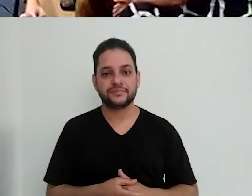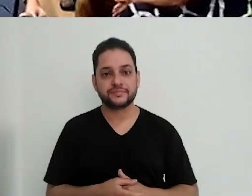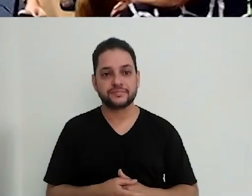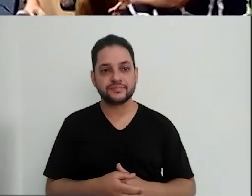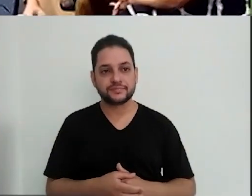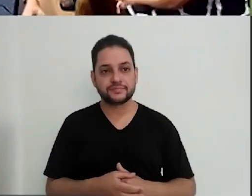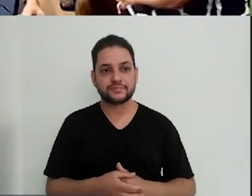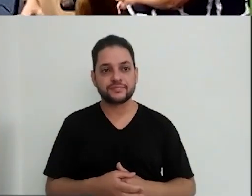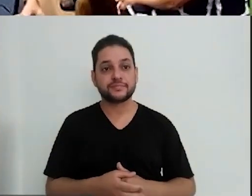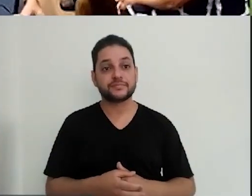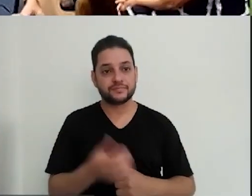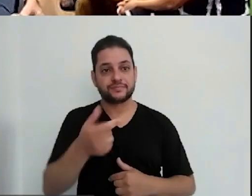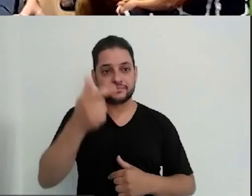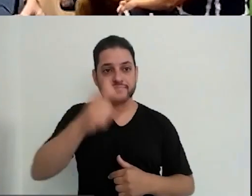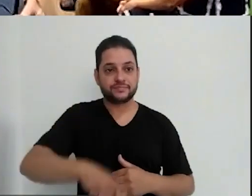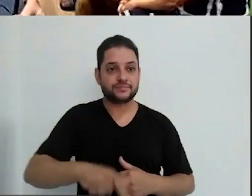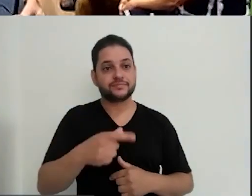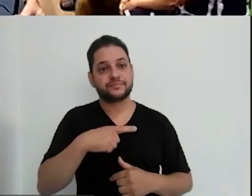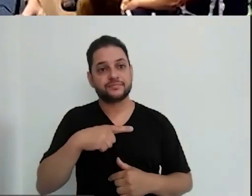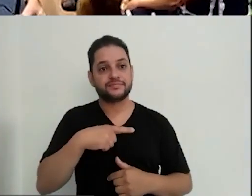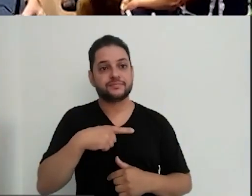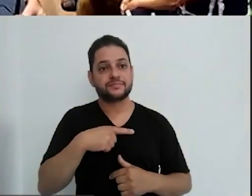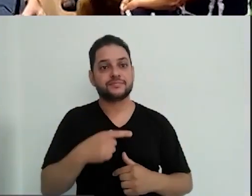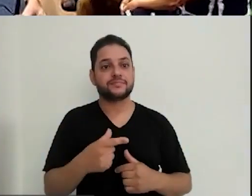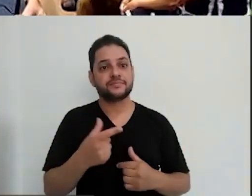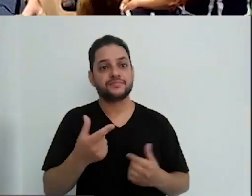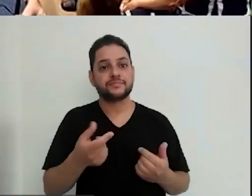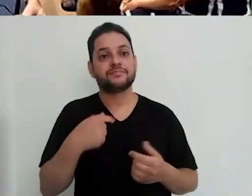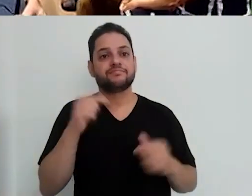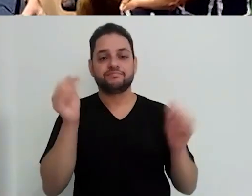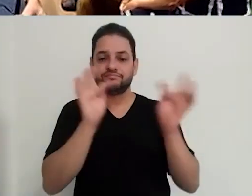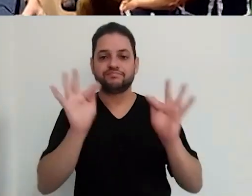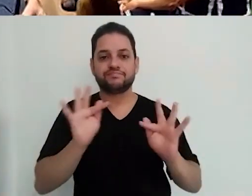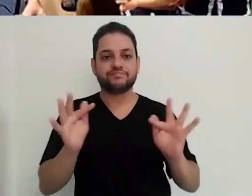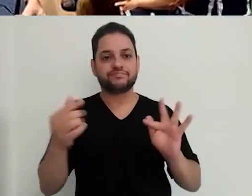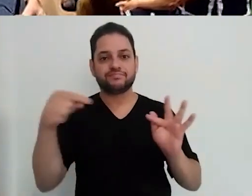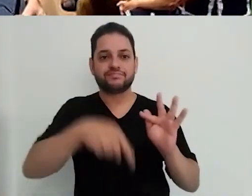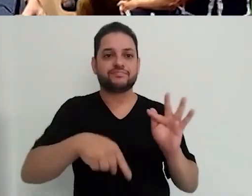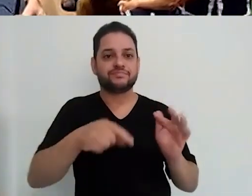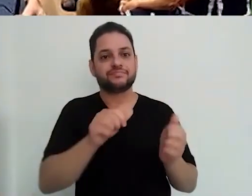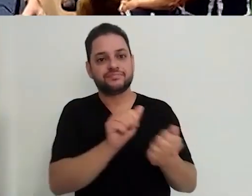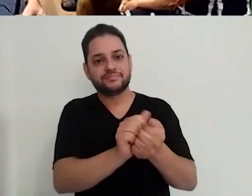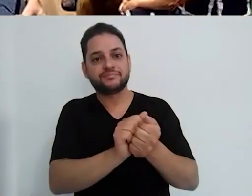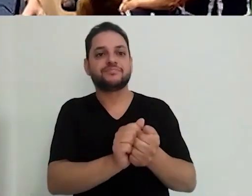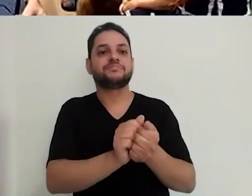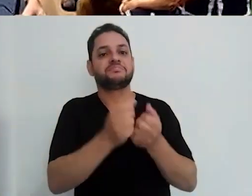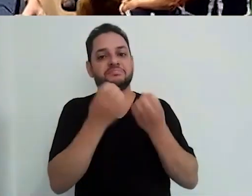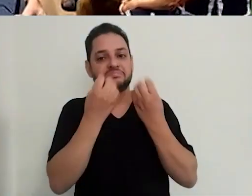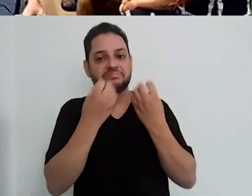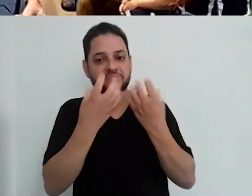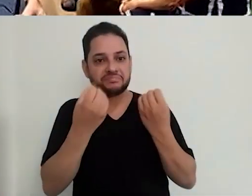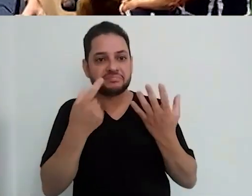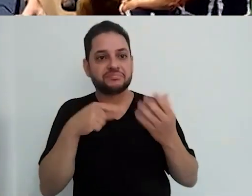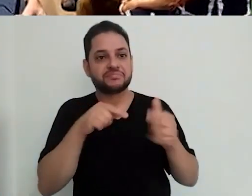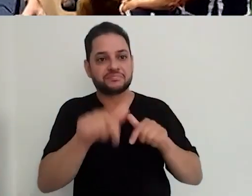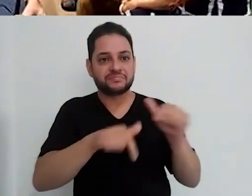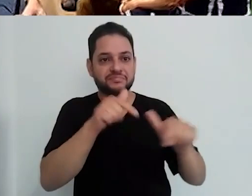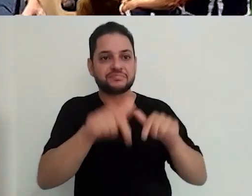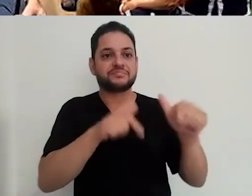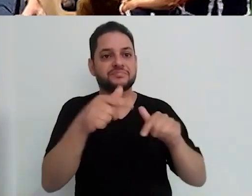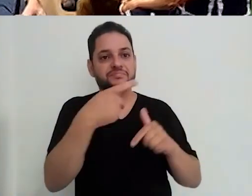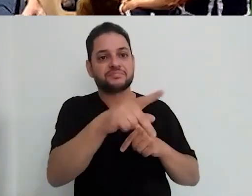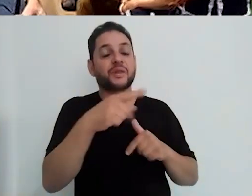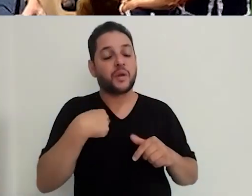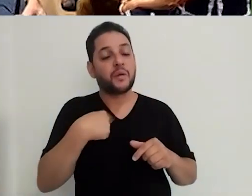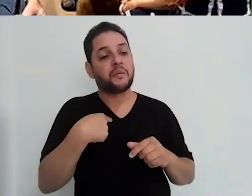Mais uma vez, nossa, muito feliz de estar aqui, de poder te ouvir, parabéns pelo seu trabalho. A minha pergunta é bem de fã, assim, não